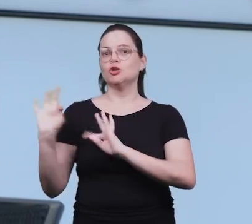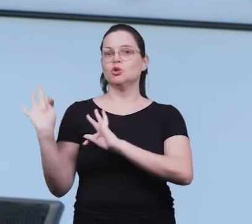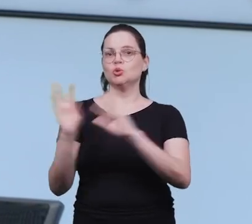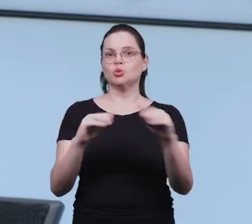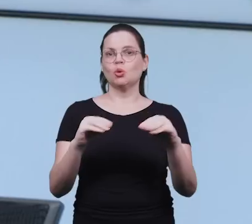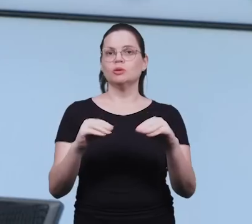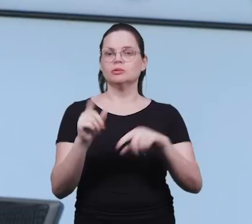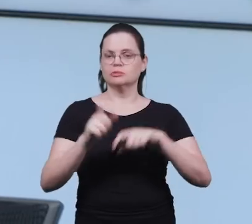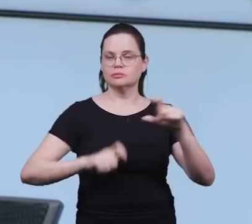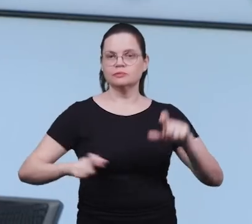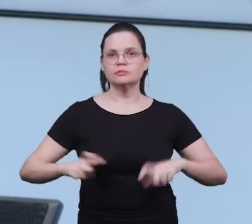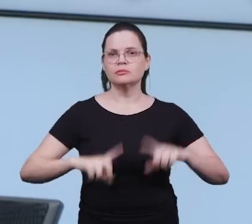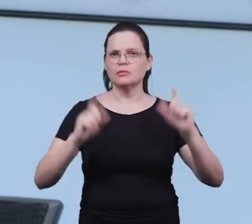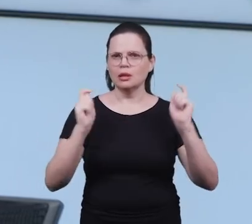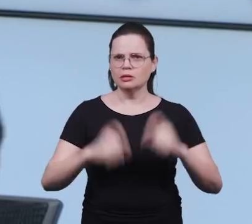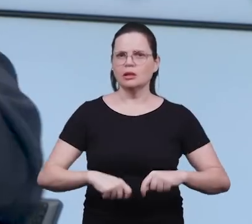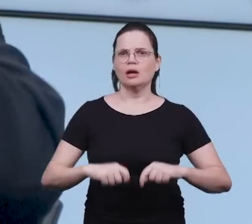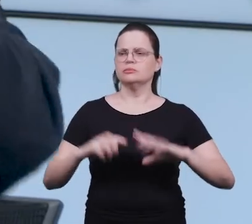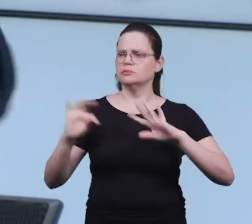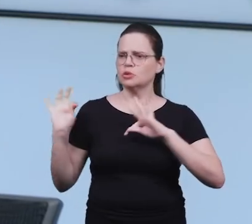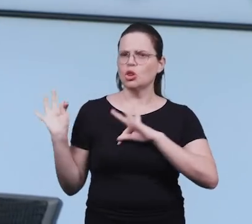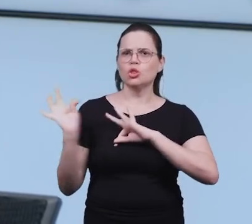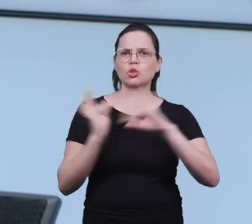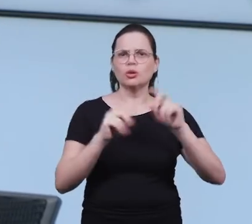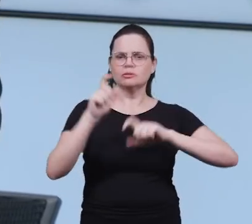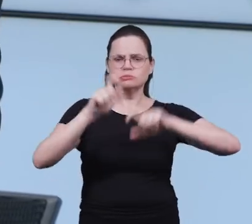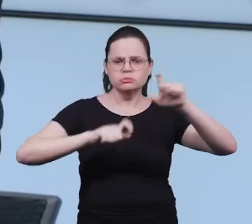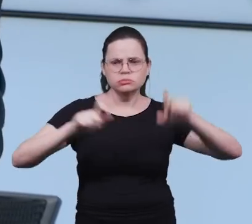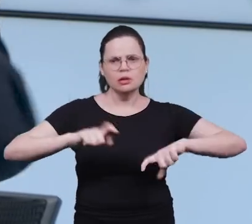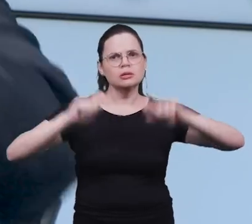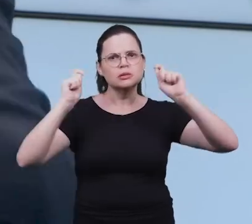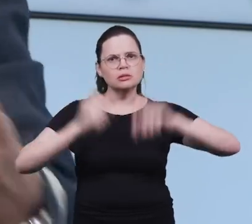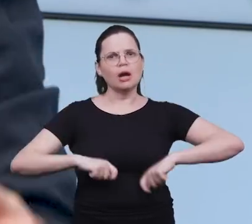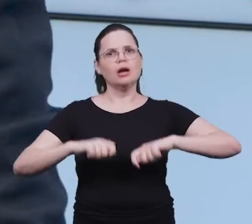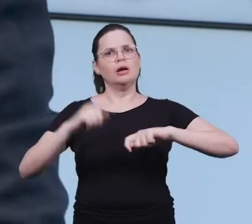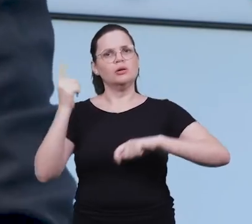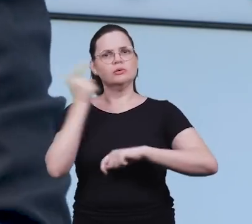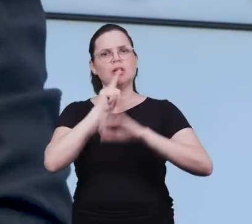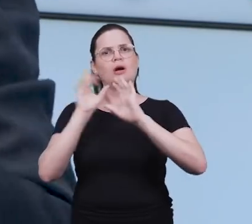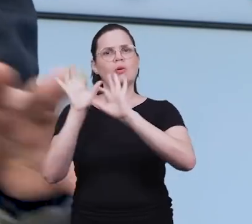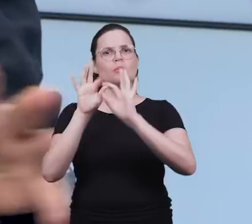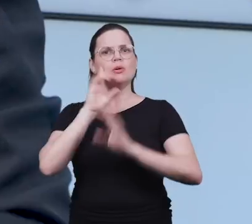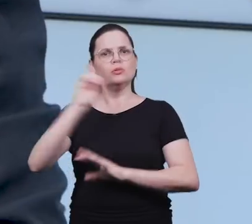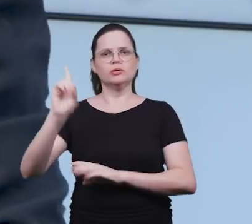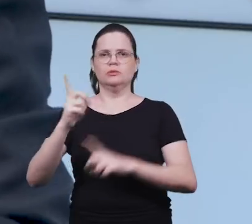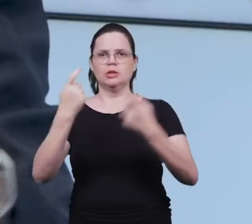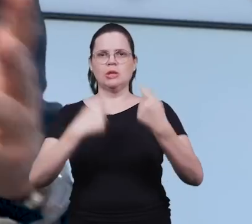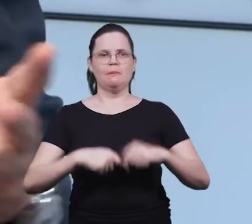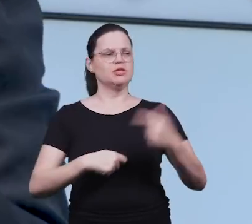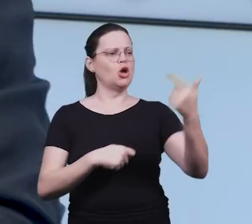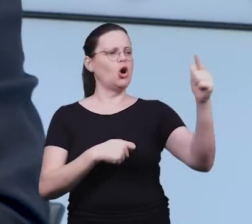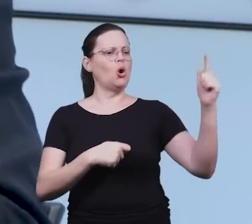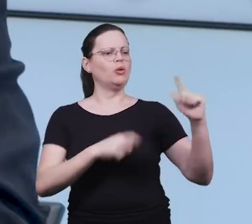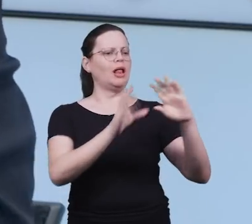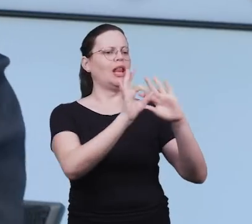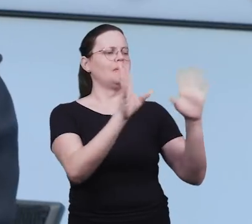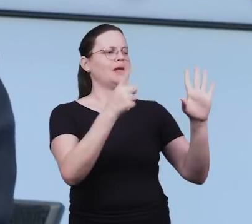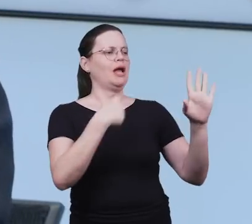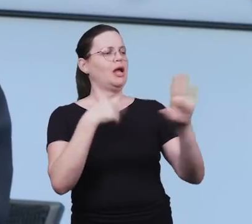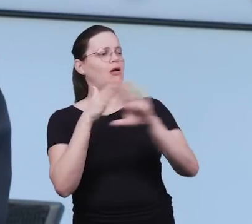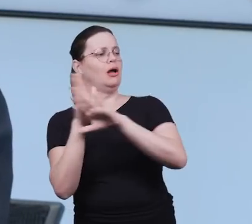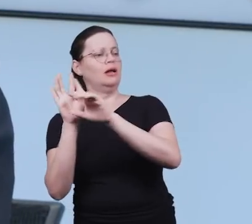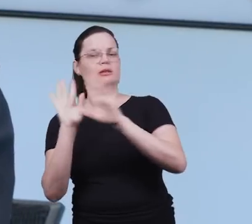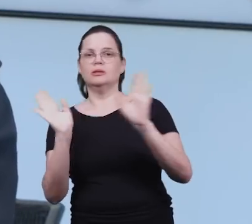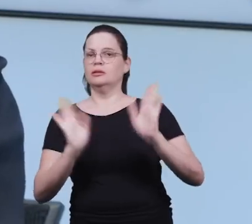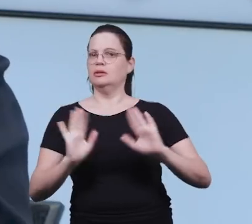Lutero, diz assim, toda pessoa tem acesso direto a Deus, não precisa ter intermediários. E outra